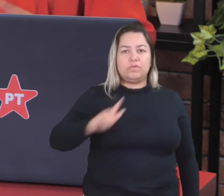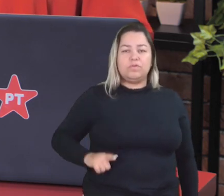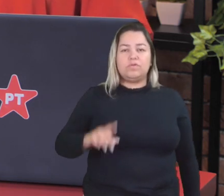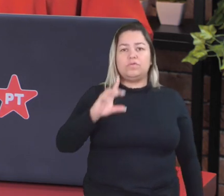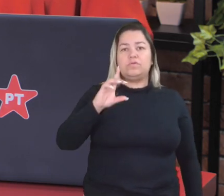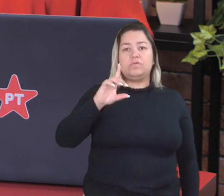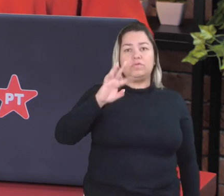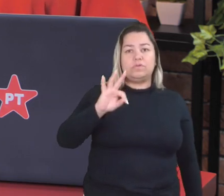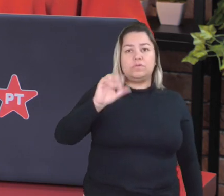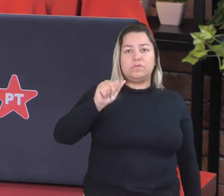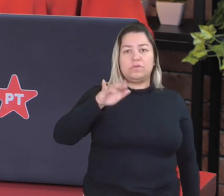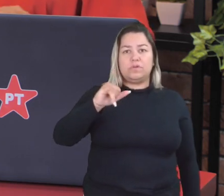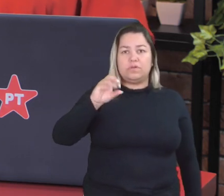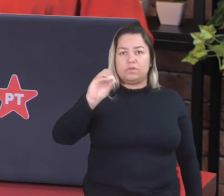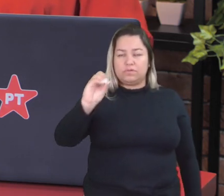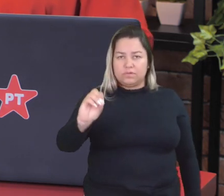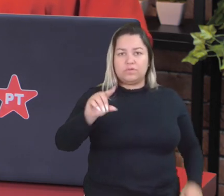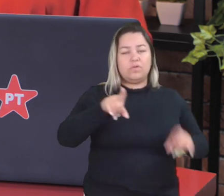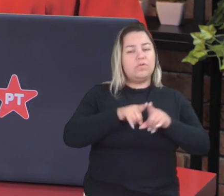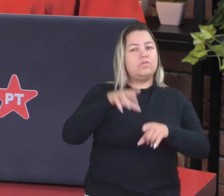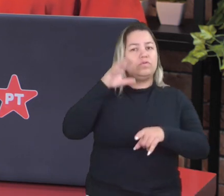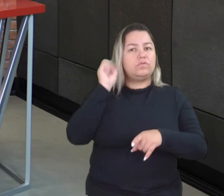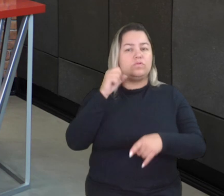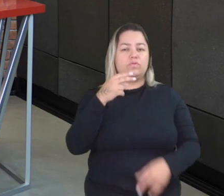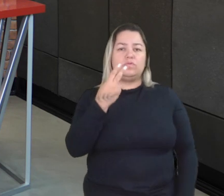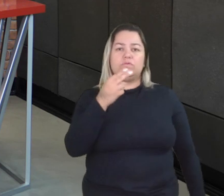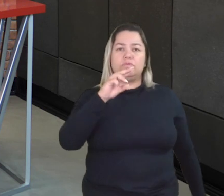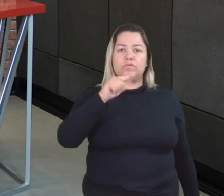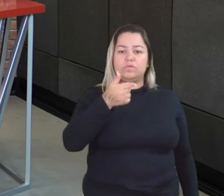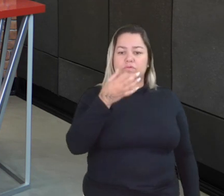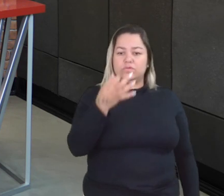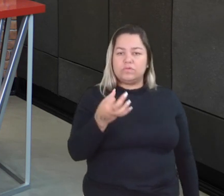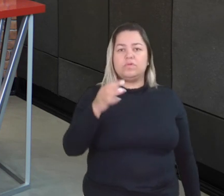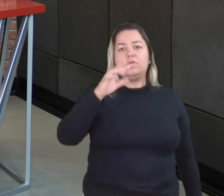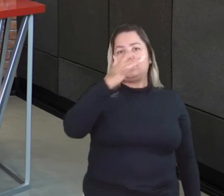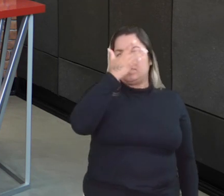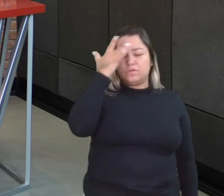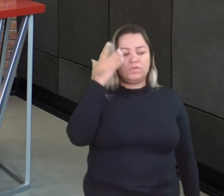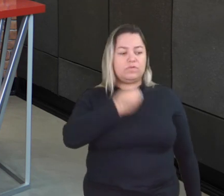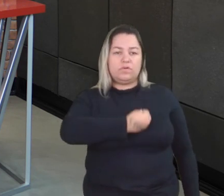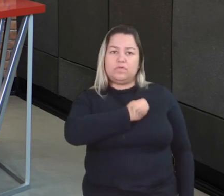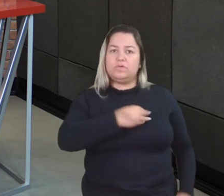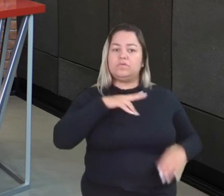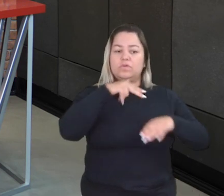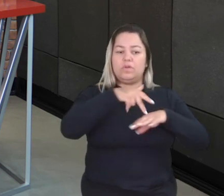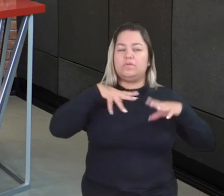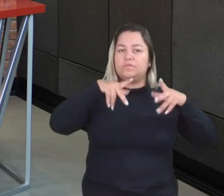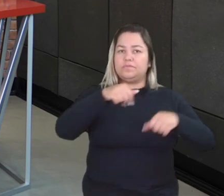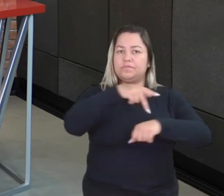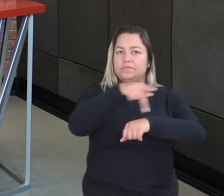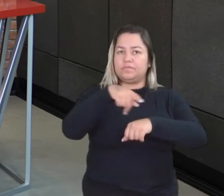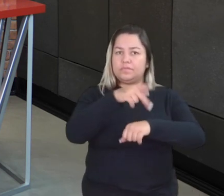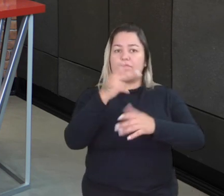24,4% do ex-governador de São Paulo, Tarcísio de Freitas. Foram ouvidas 2.026 pessoas presencialmente